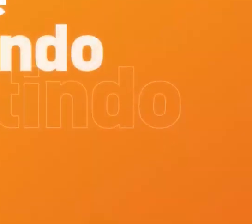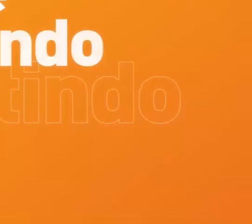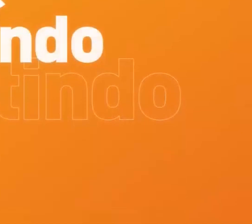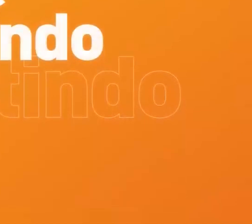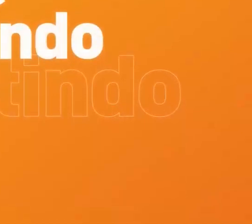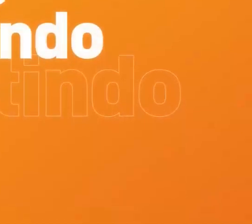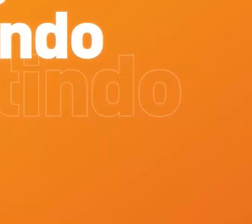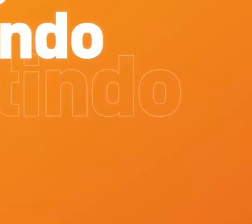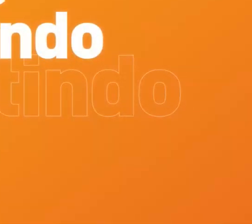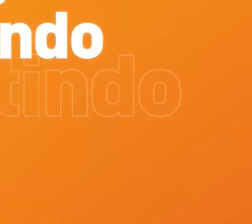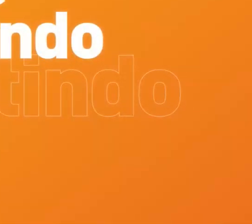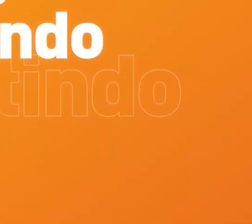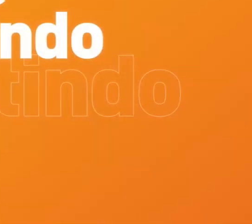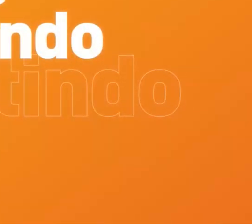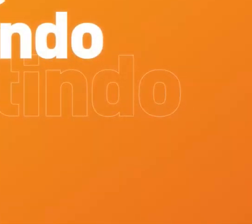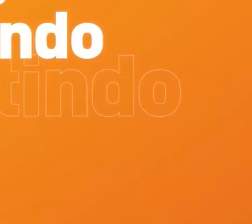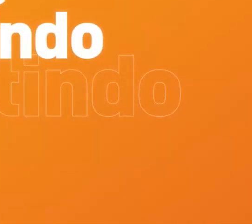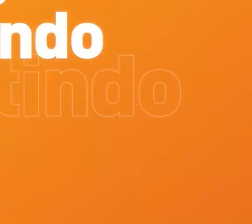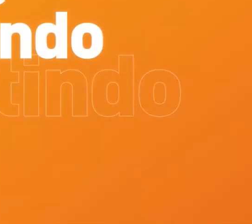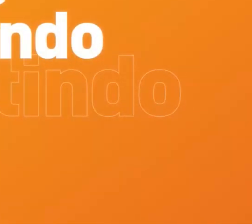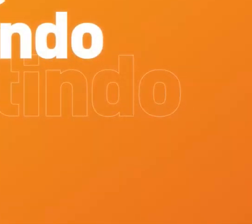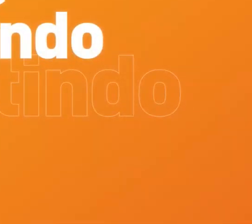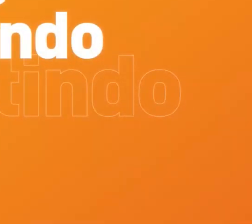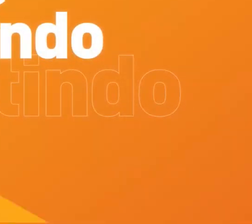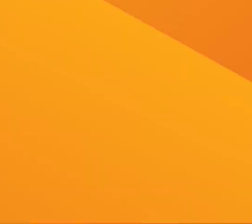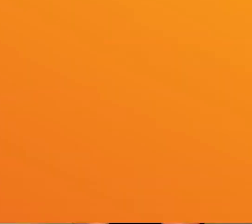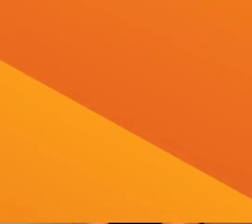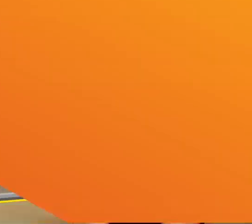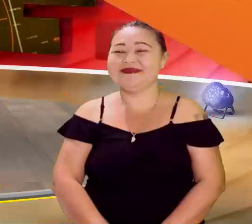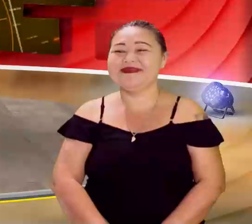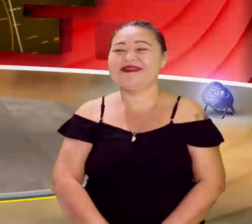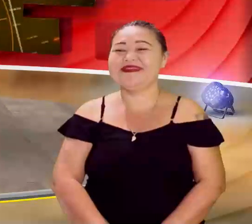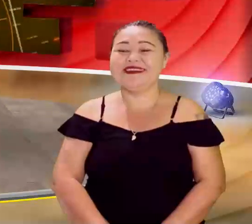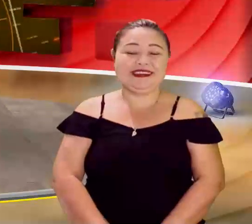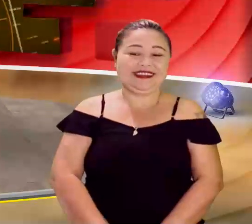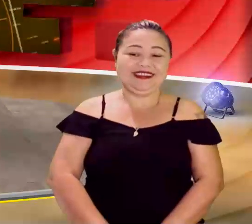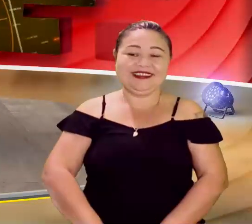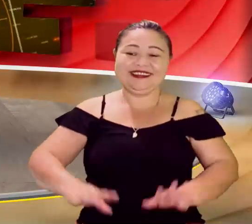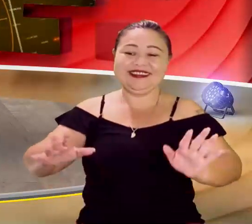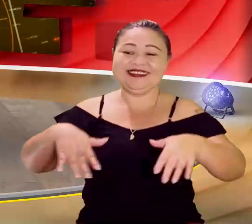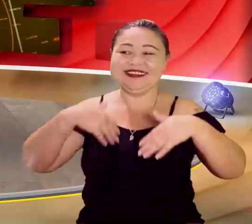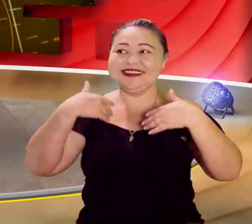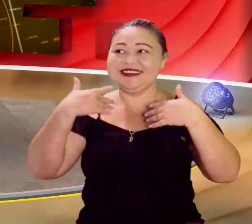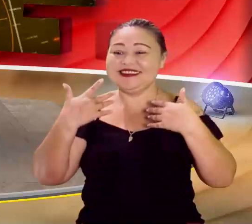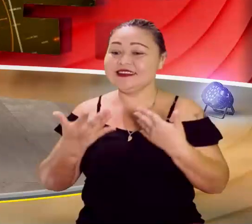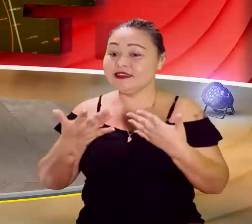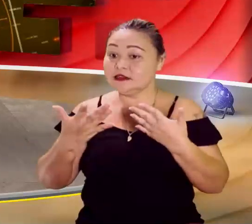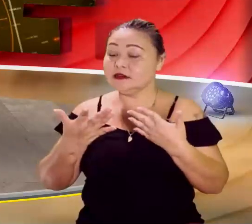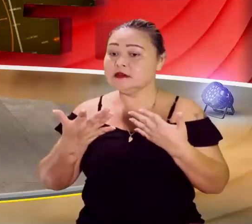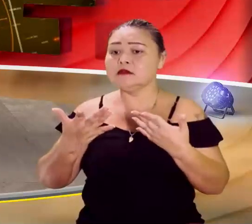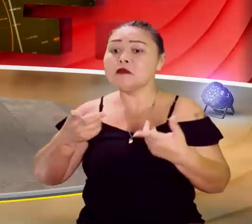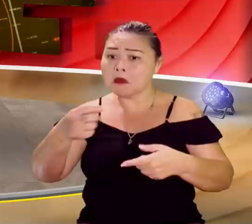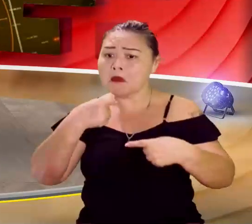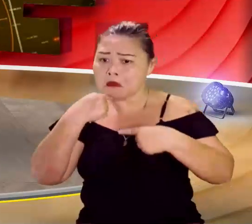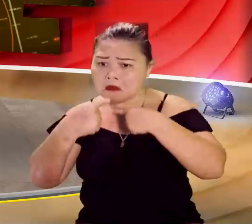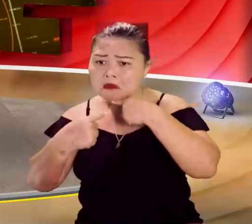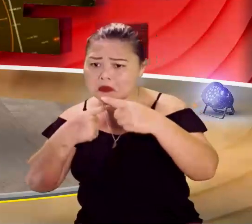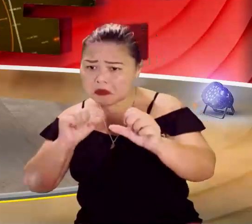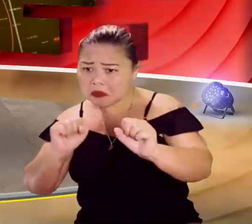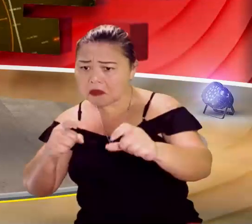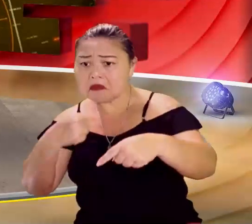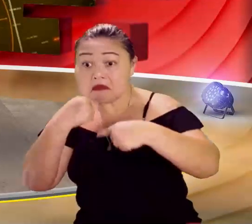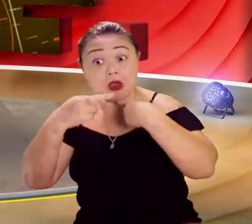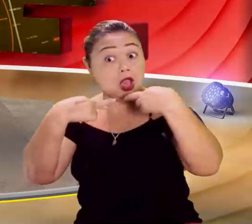Então, Então, você pode duvidar, pode até,